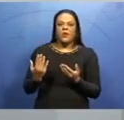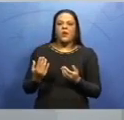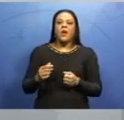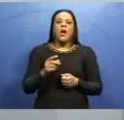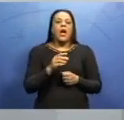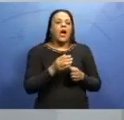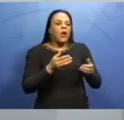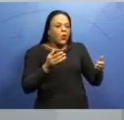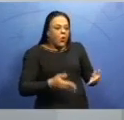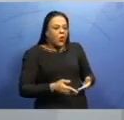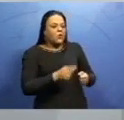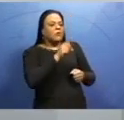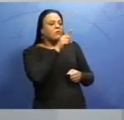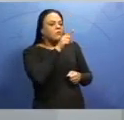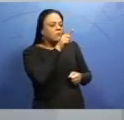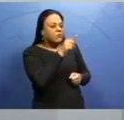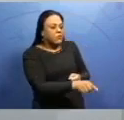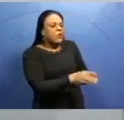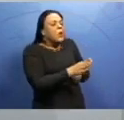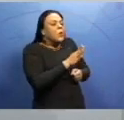Deve ficar calado.